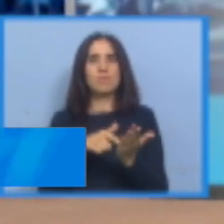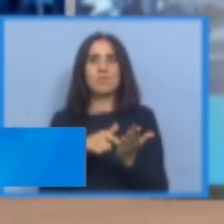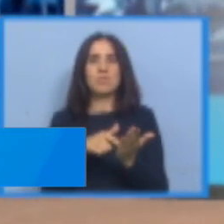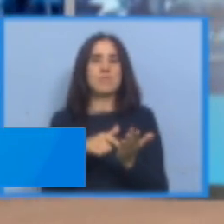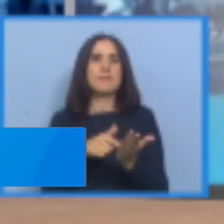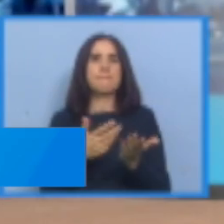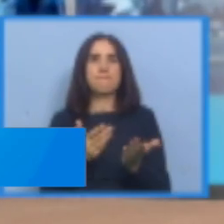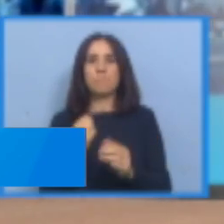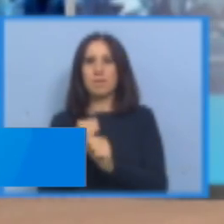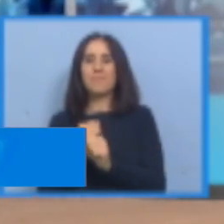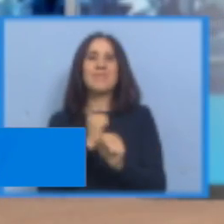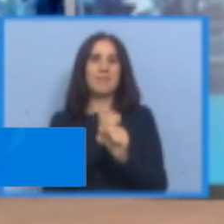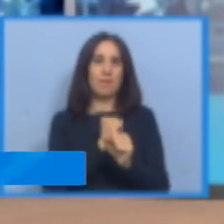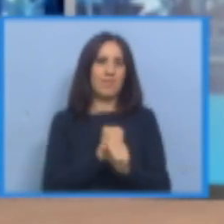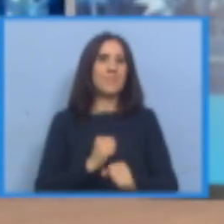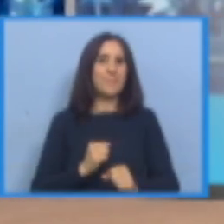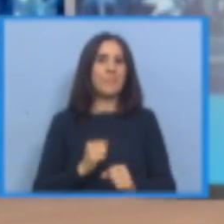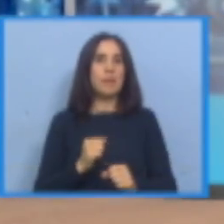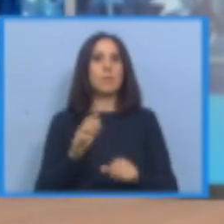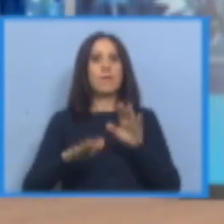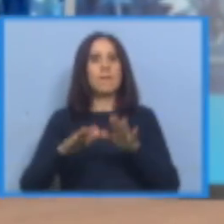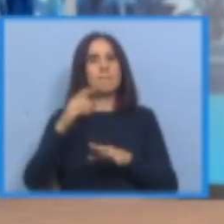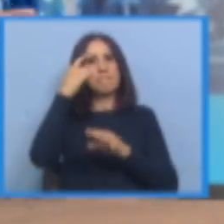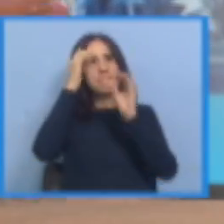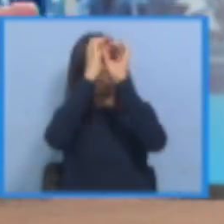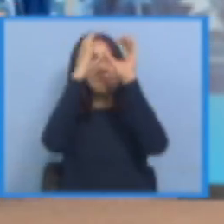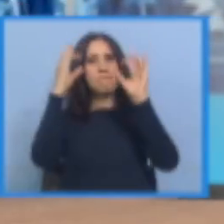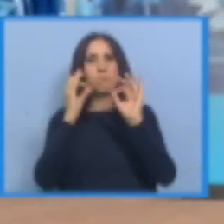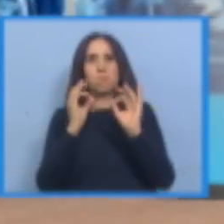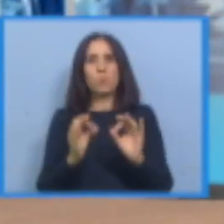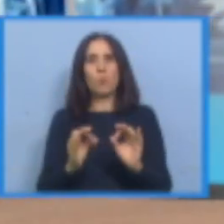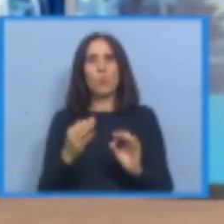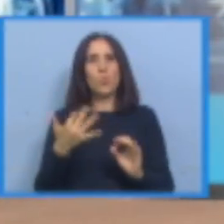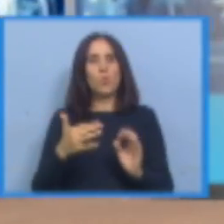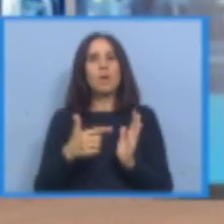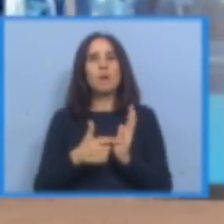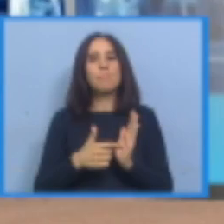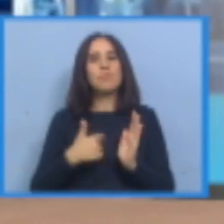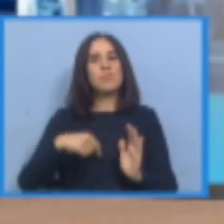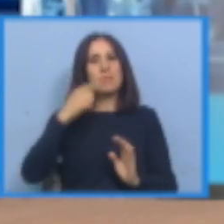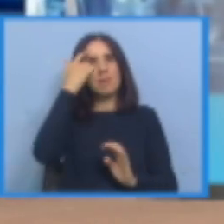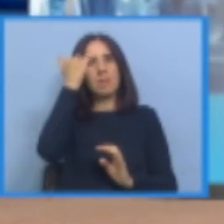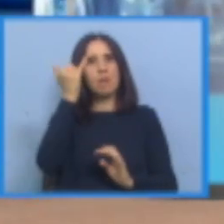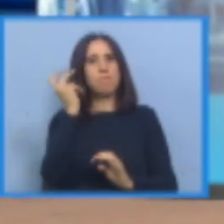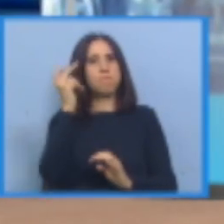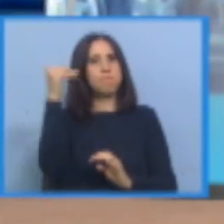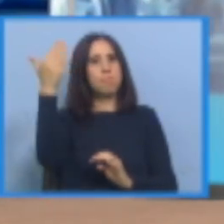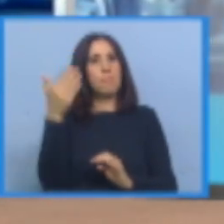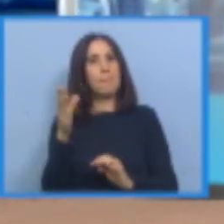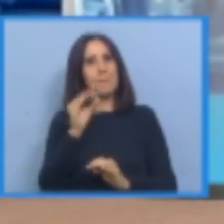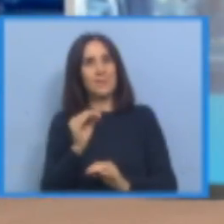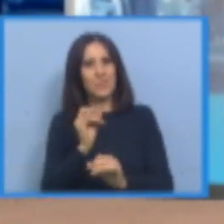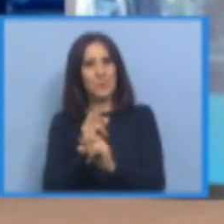de trabalho. Portanto, a obra, às vezes temos a ideia que a obra está feita, é um grande monumento. A nossa ideia é que, passados uns anos, seja preciso fazer